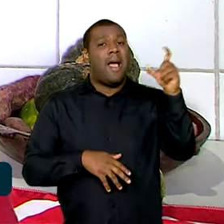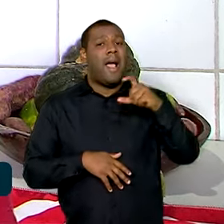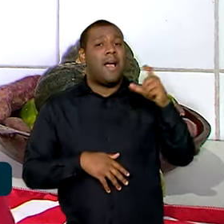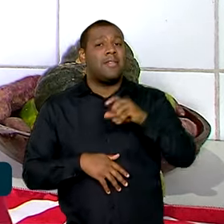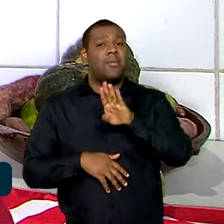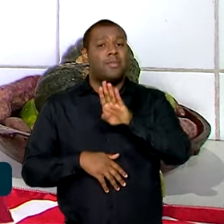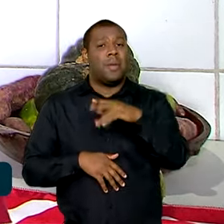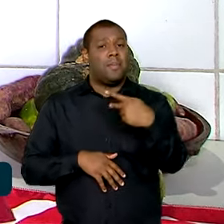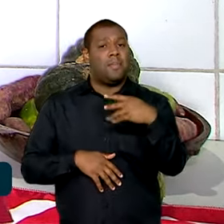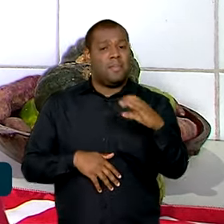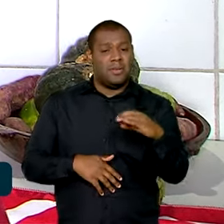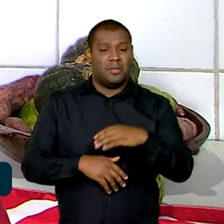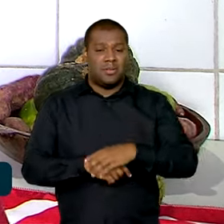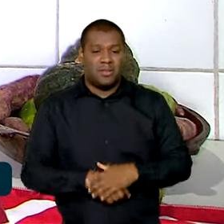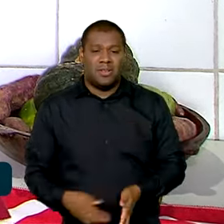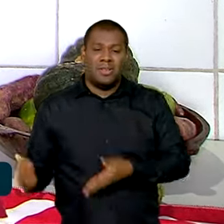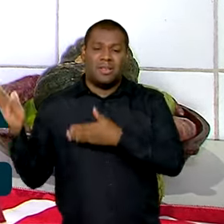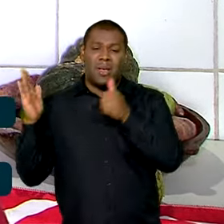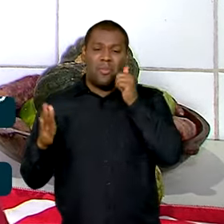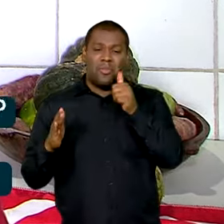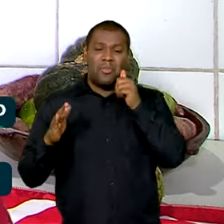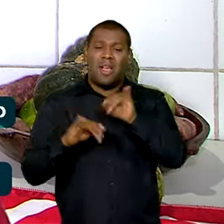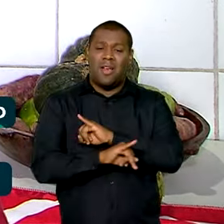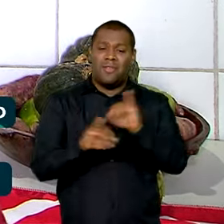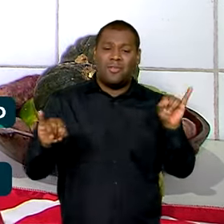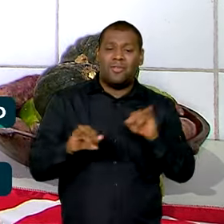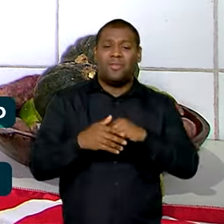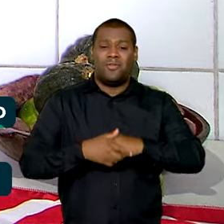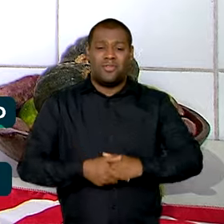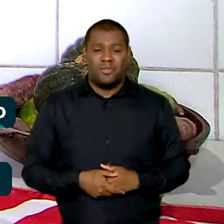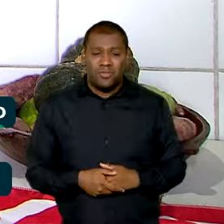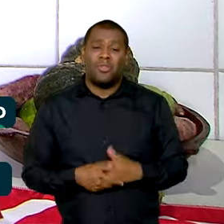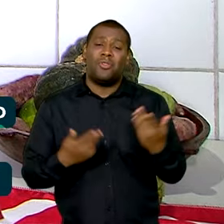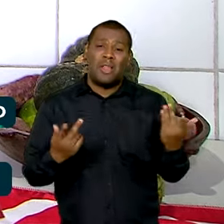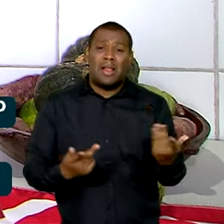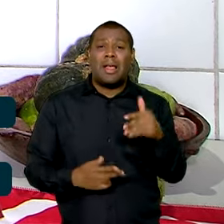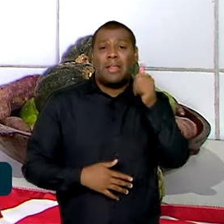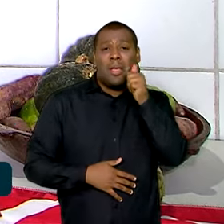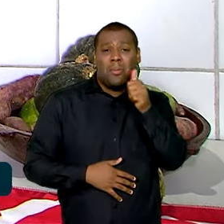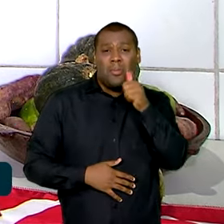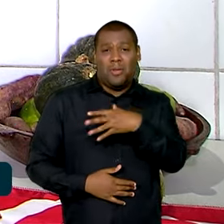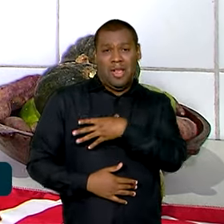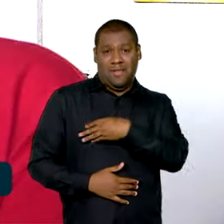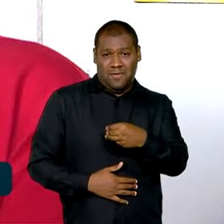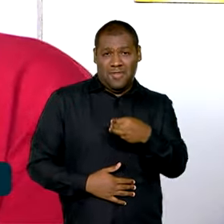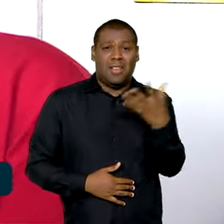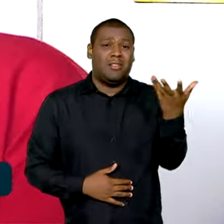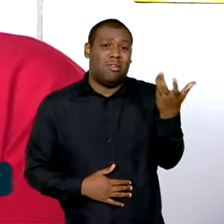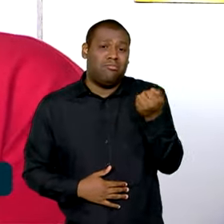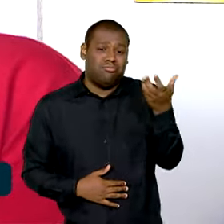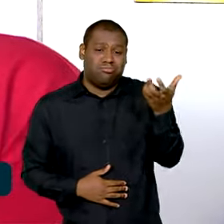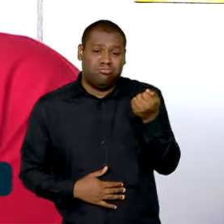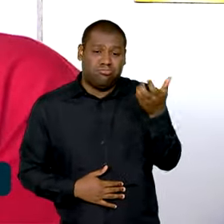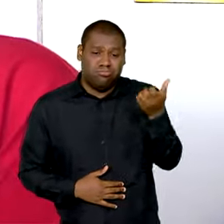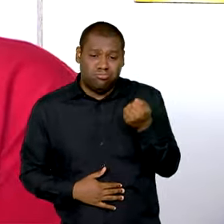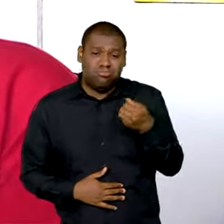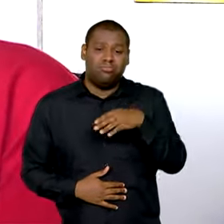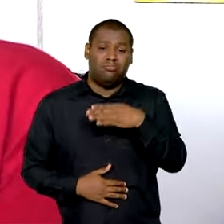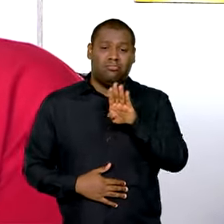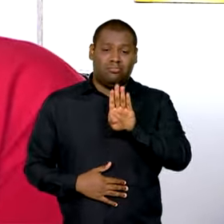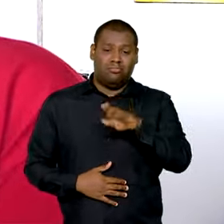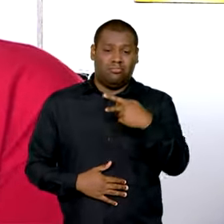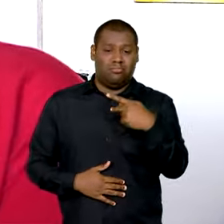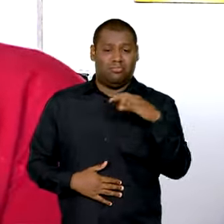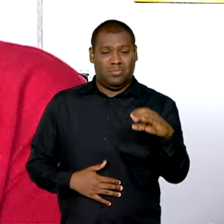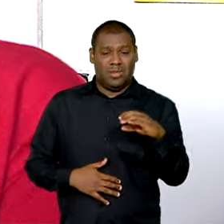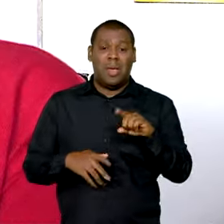do Socorro conta que ter acesso ao recurso é o que mantém a família longe da fome. Eu recebo pela minha